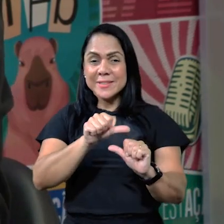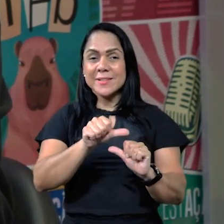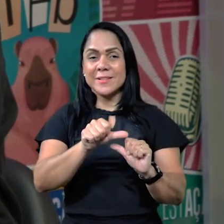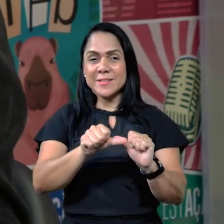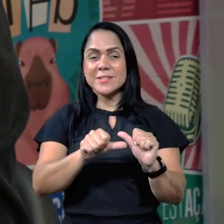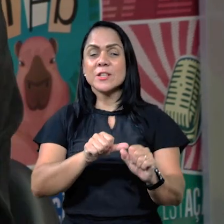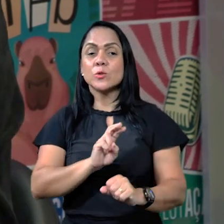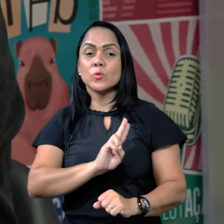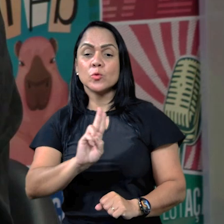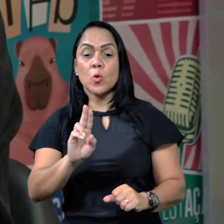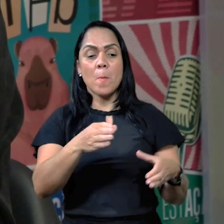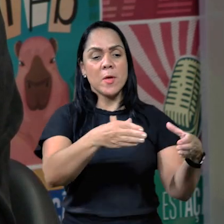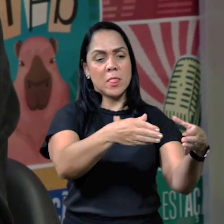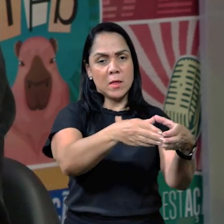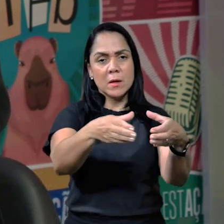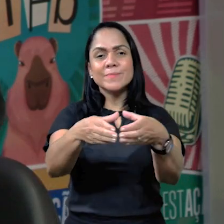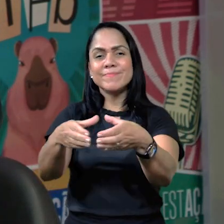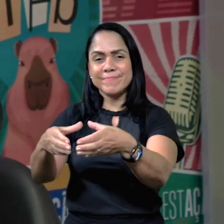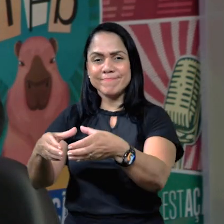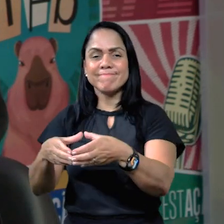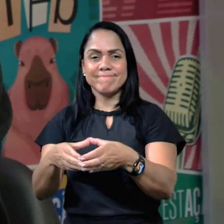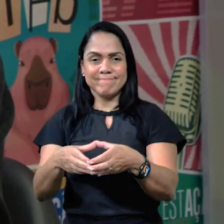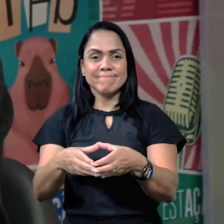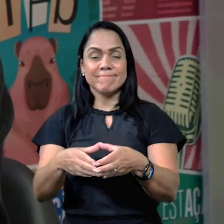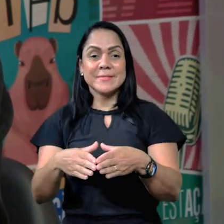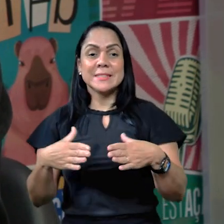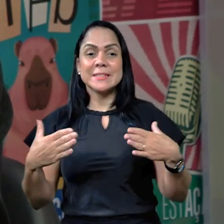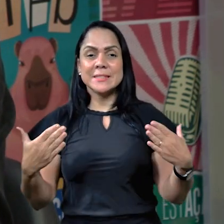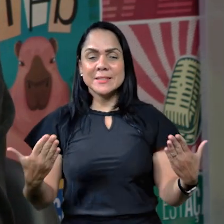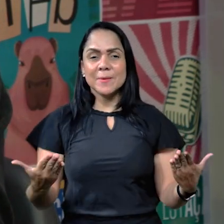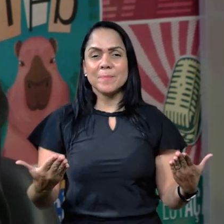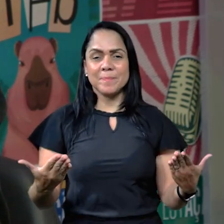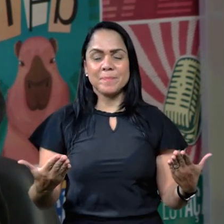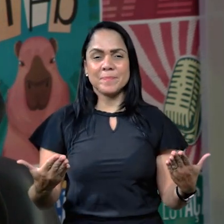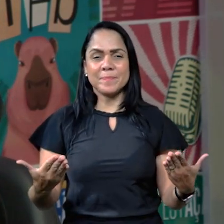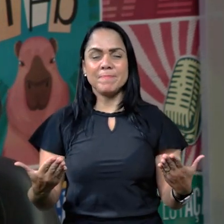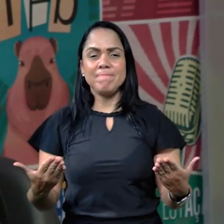se nomeia esses grupos minorizados. Então a gente já não tem o